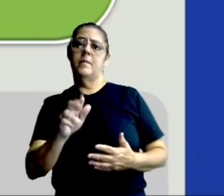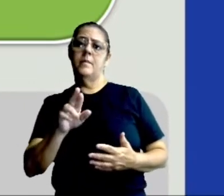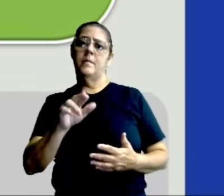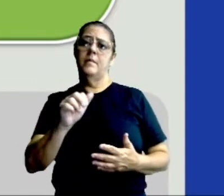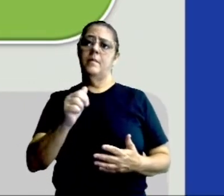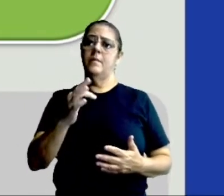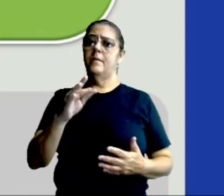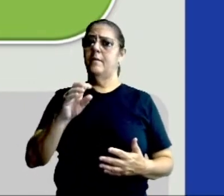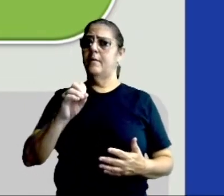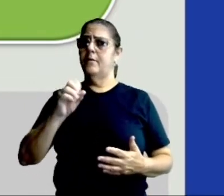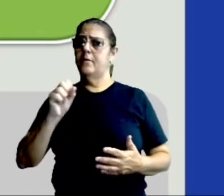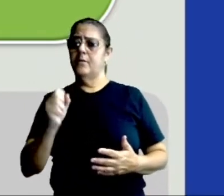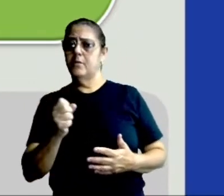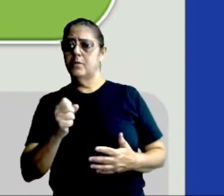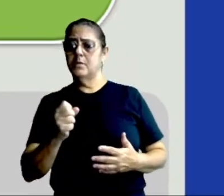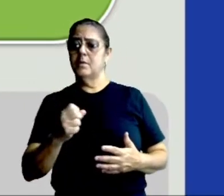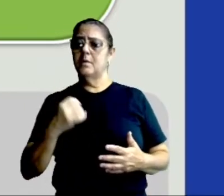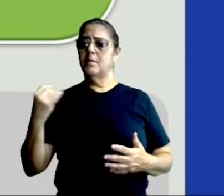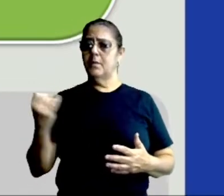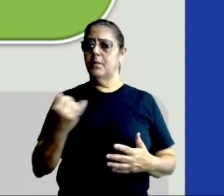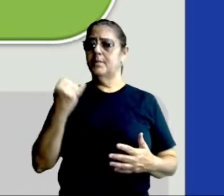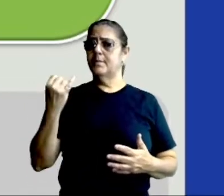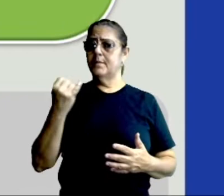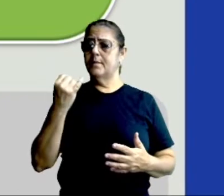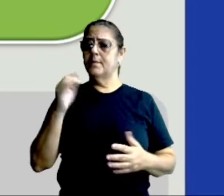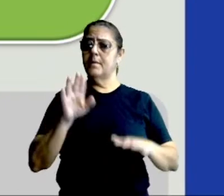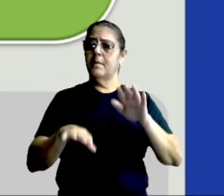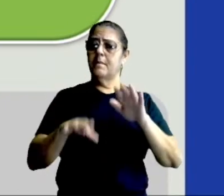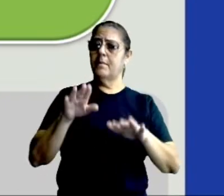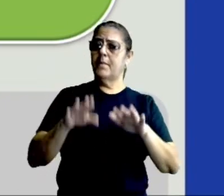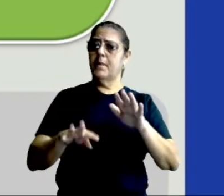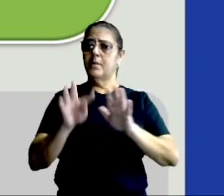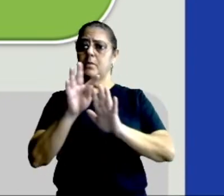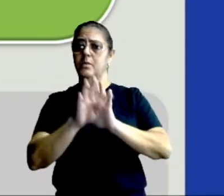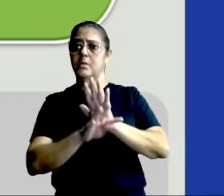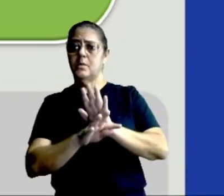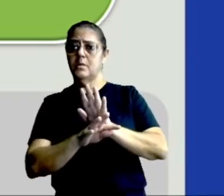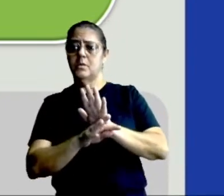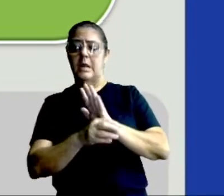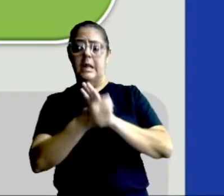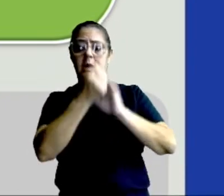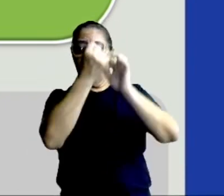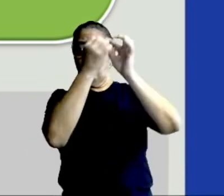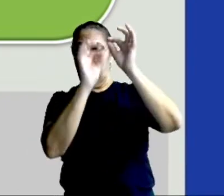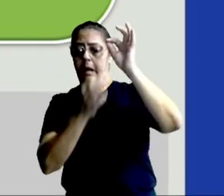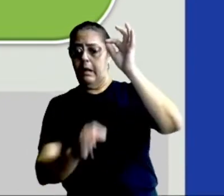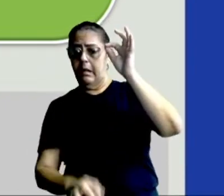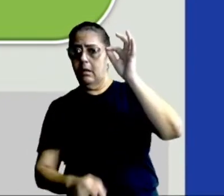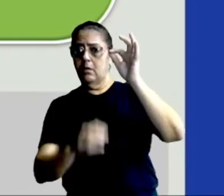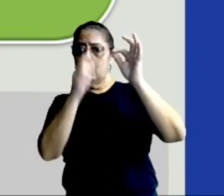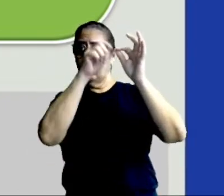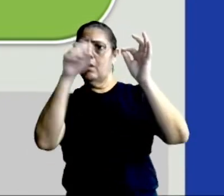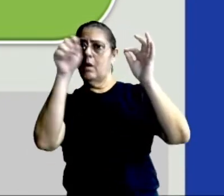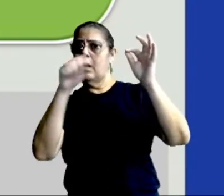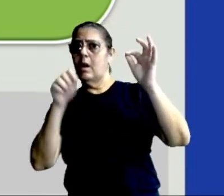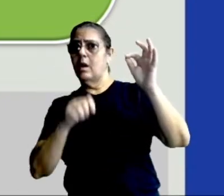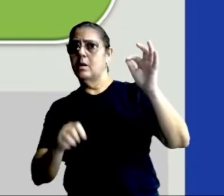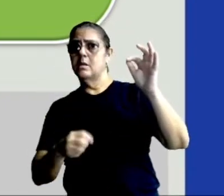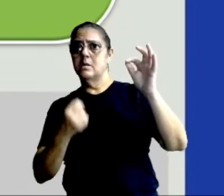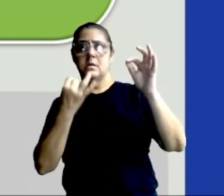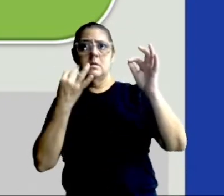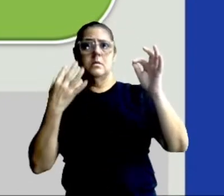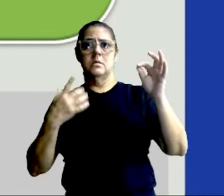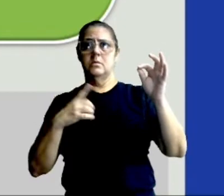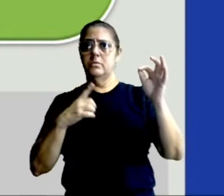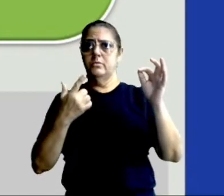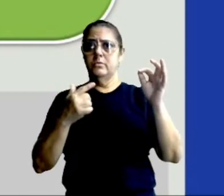eles fariam Isso depende muito do teu texto só que não há um total de linhas exato para dizer que seria o